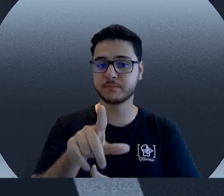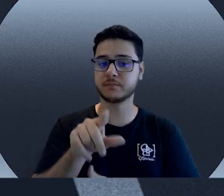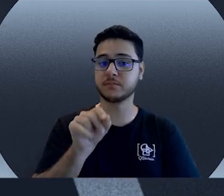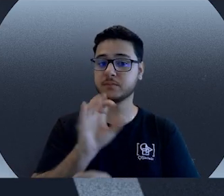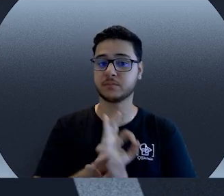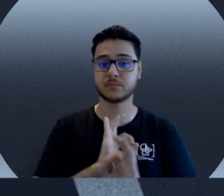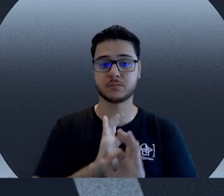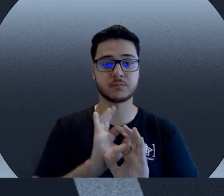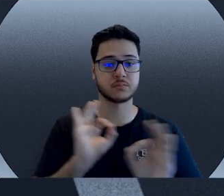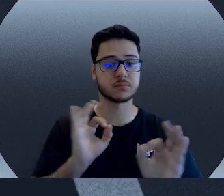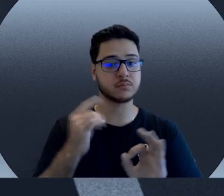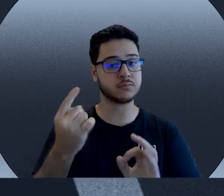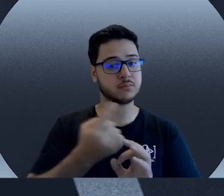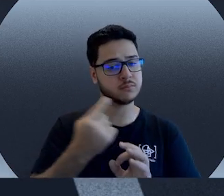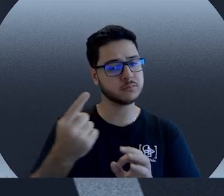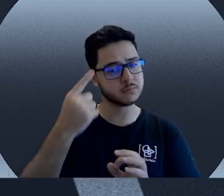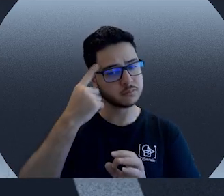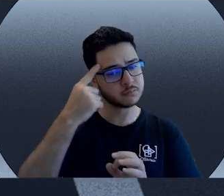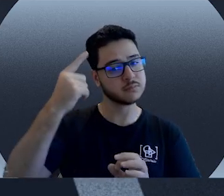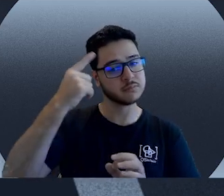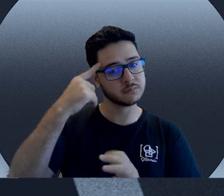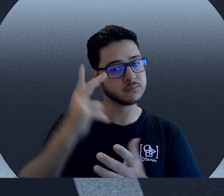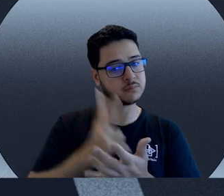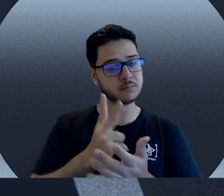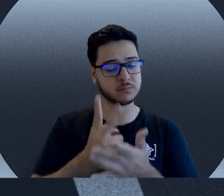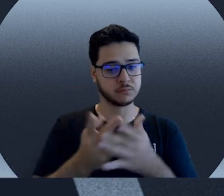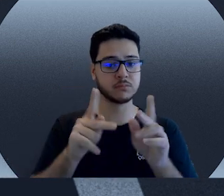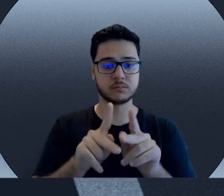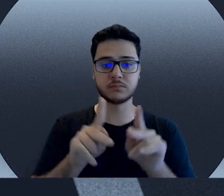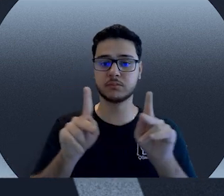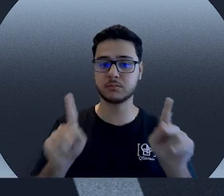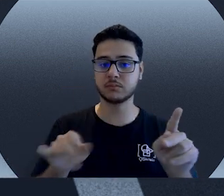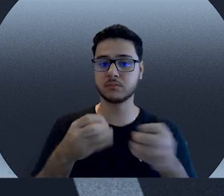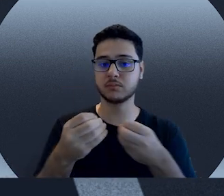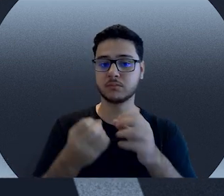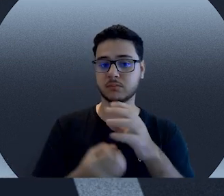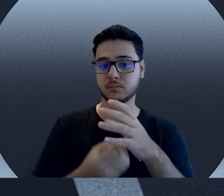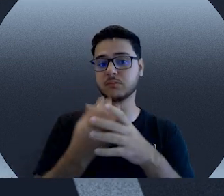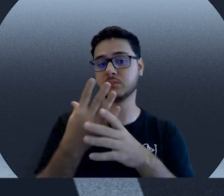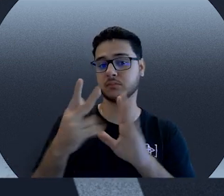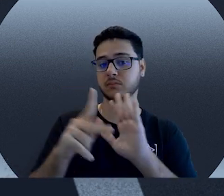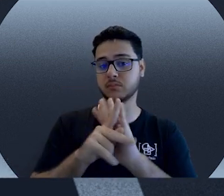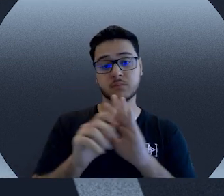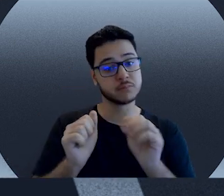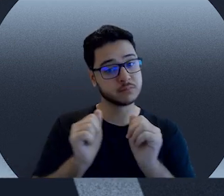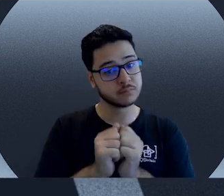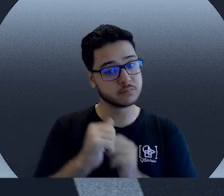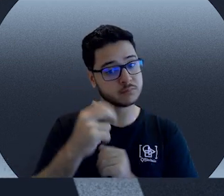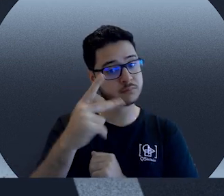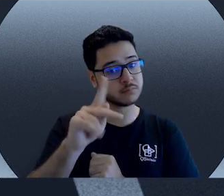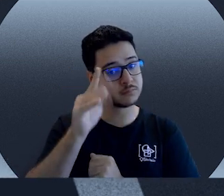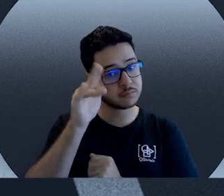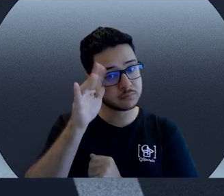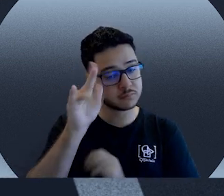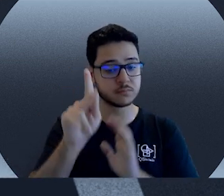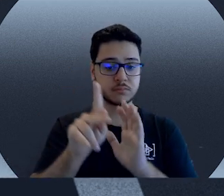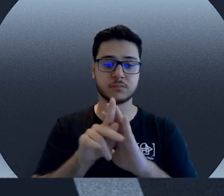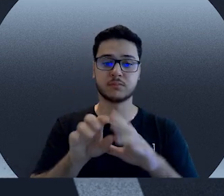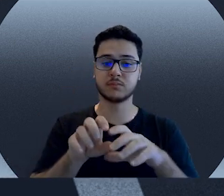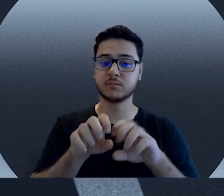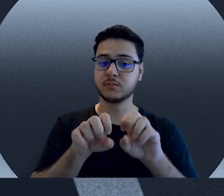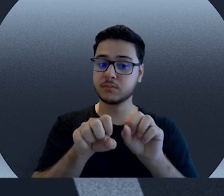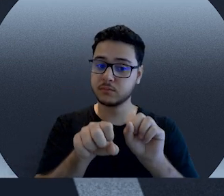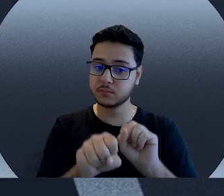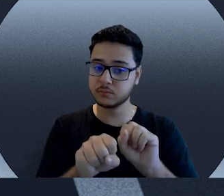que a gente pense como educador mesmo, como construir junto, né? Então, você que está assistindo essa formação,